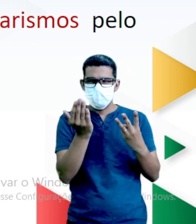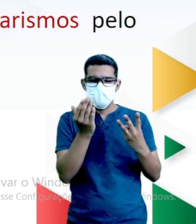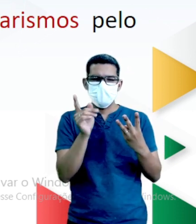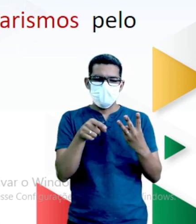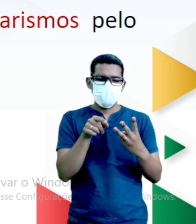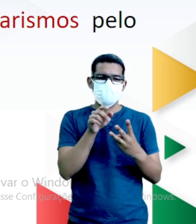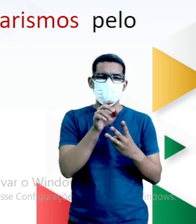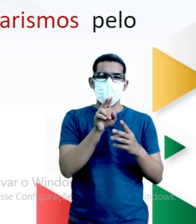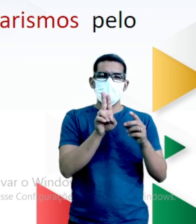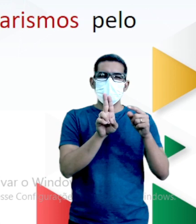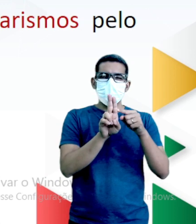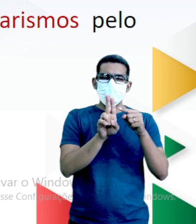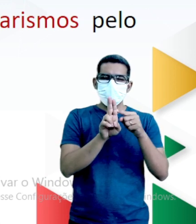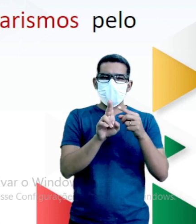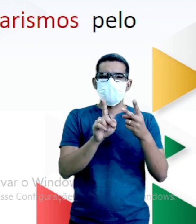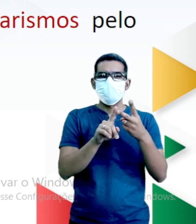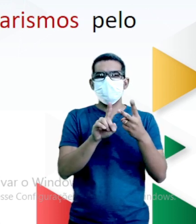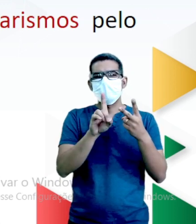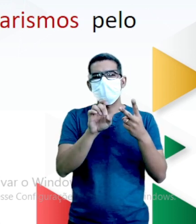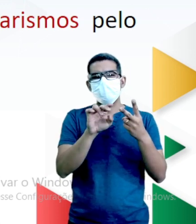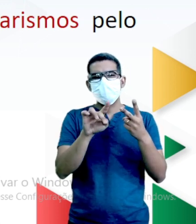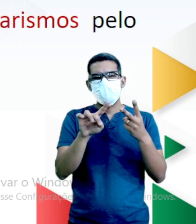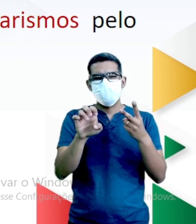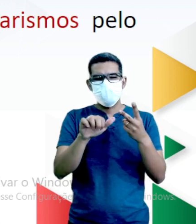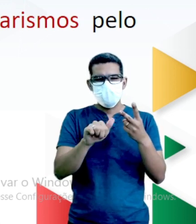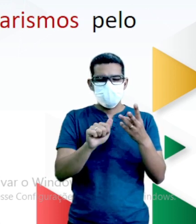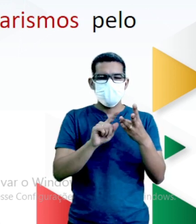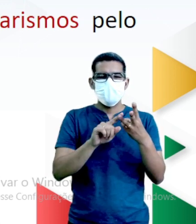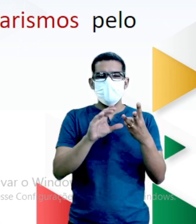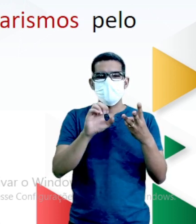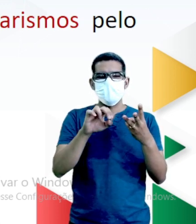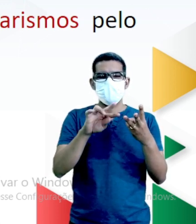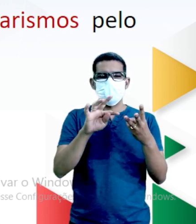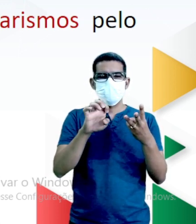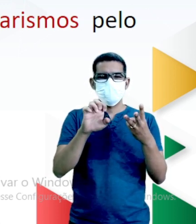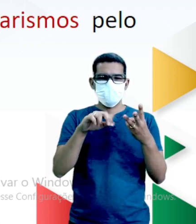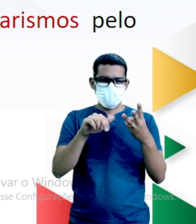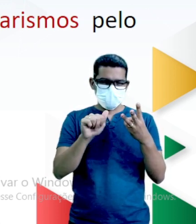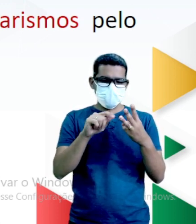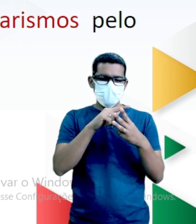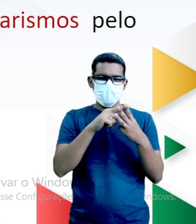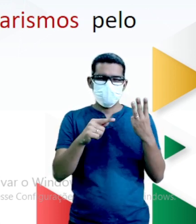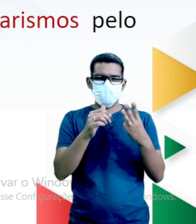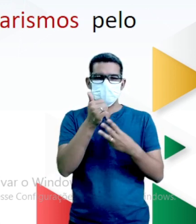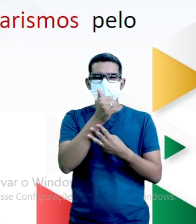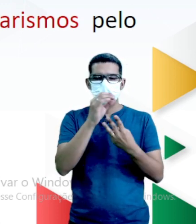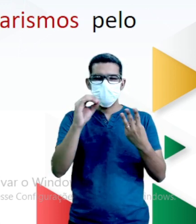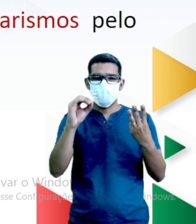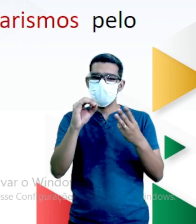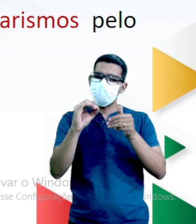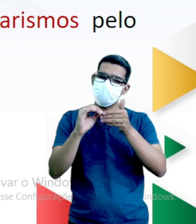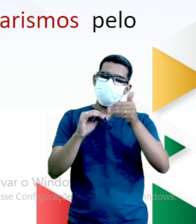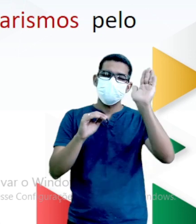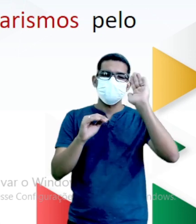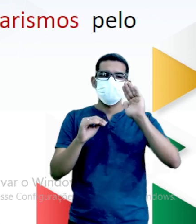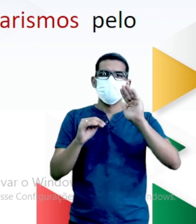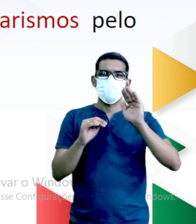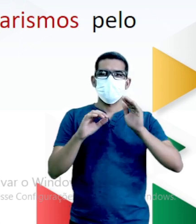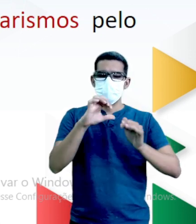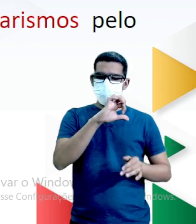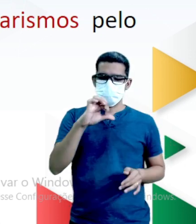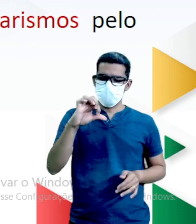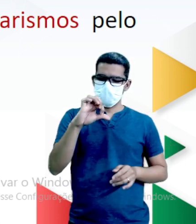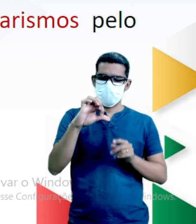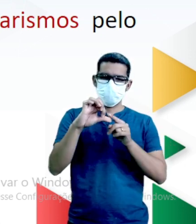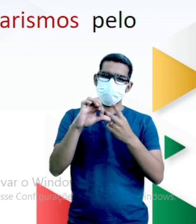dezena e centena, tá bom? Tá lembrado disso? Valor posicional? Então, a partir de 100, beleza? 99 são